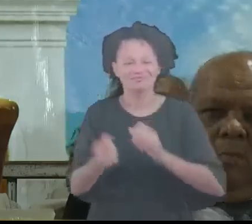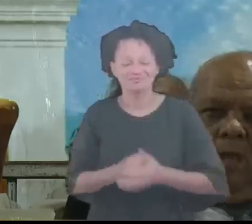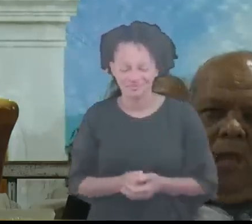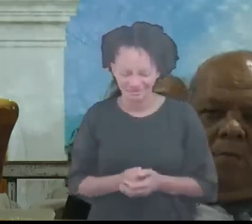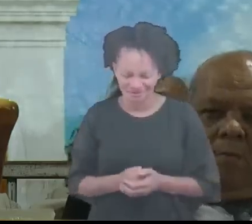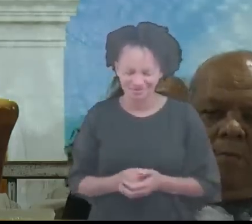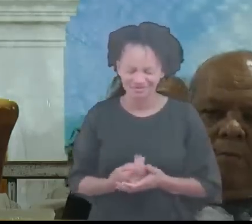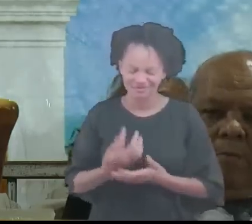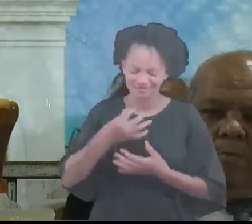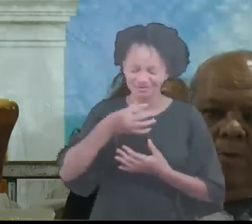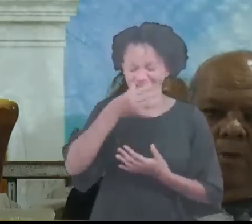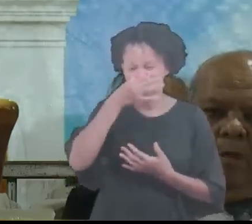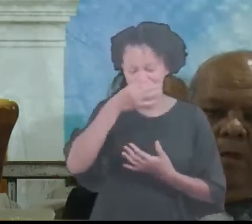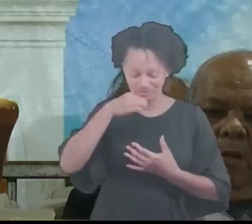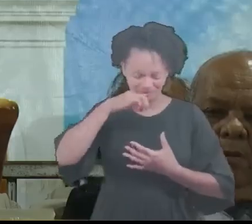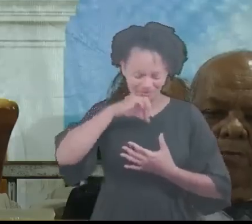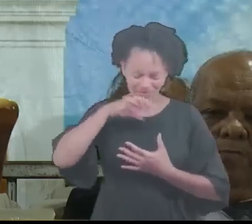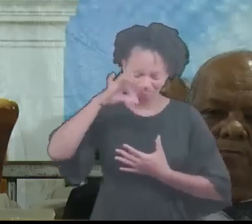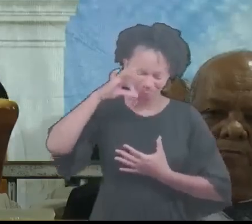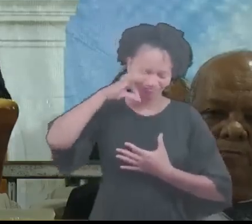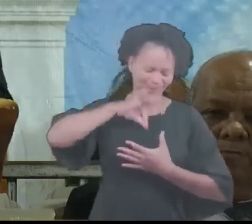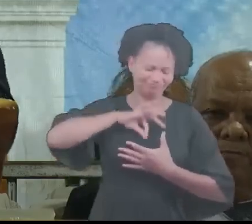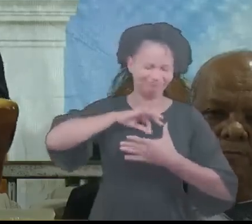Morava nos seios daquela moça.